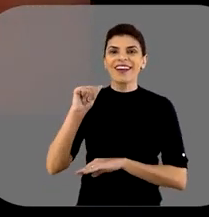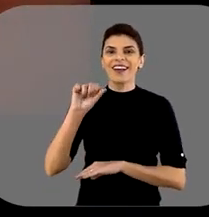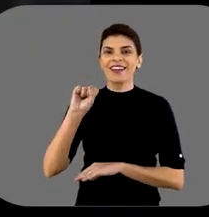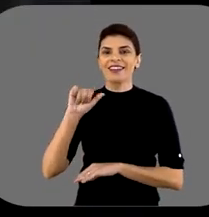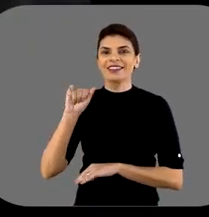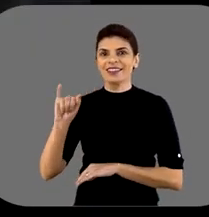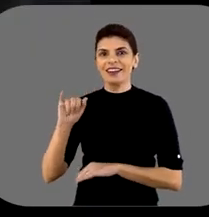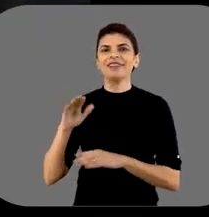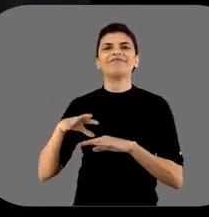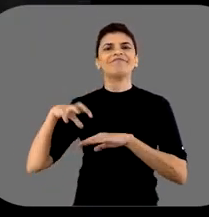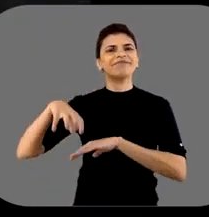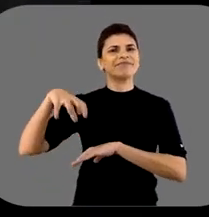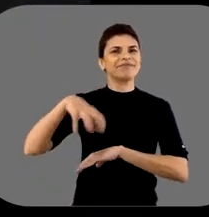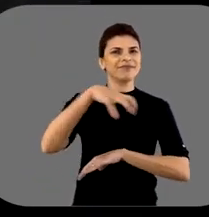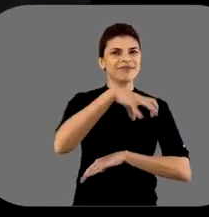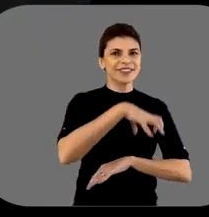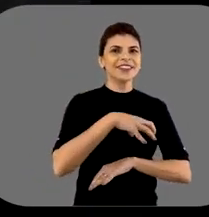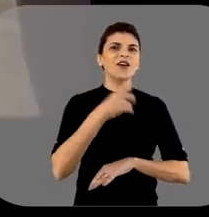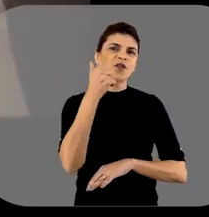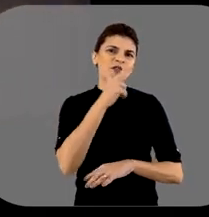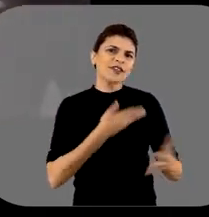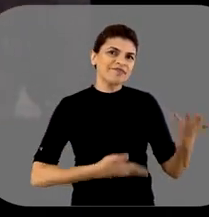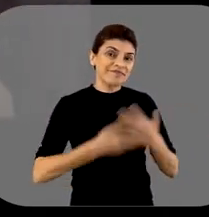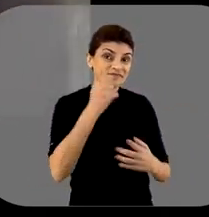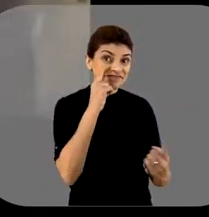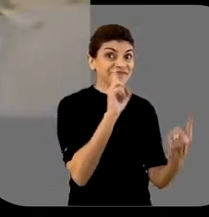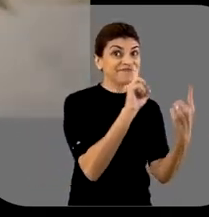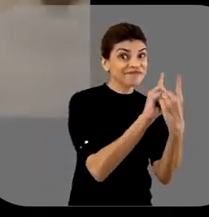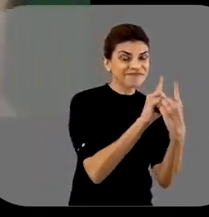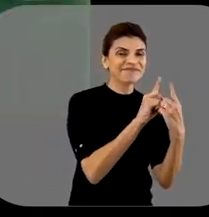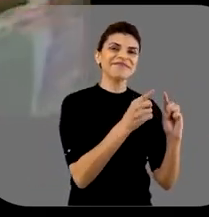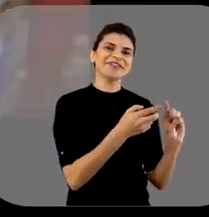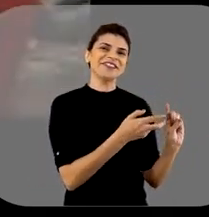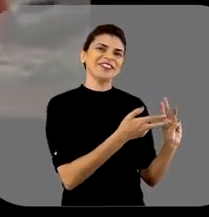Kasai. É um devir índio de vocês. É.